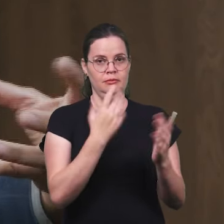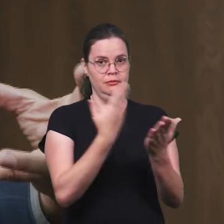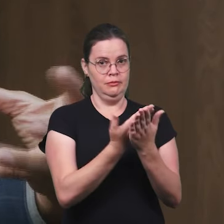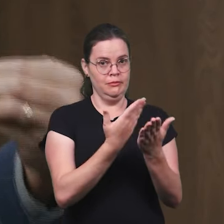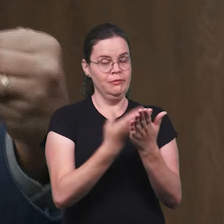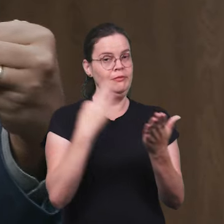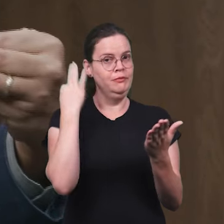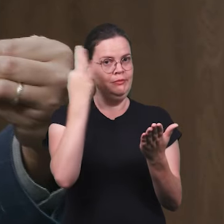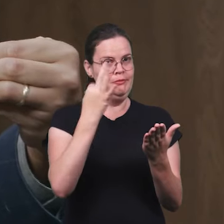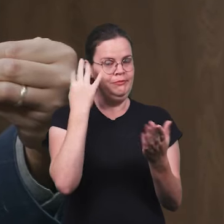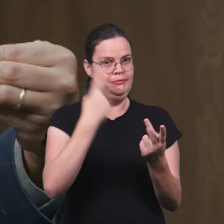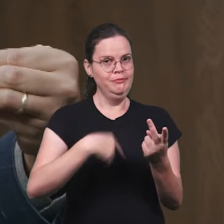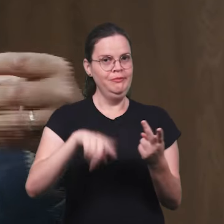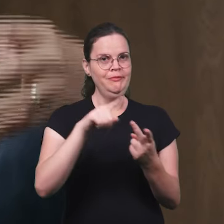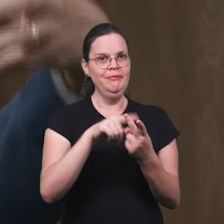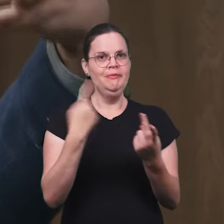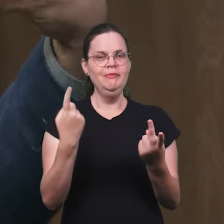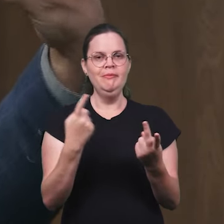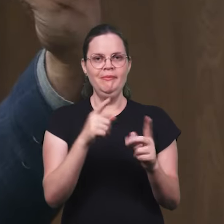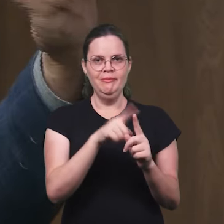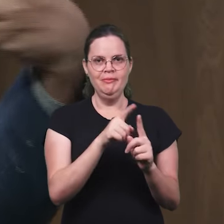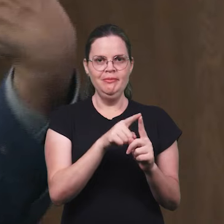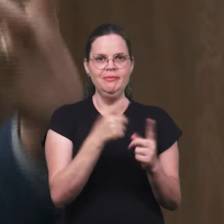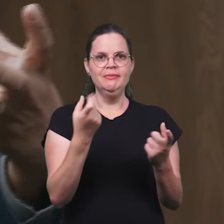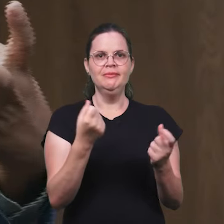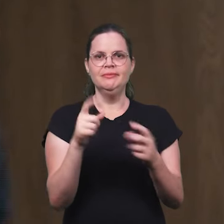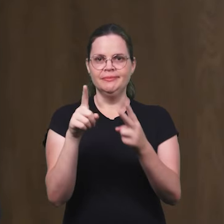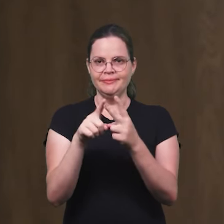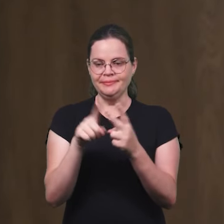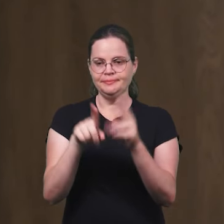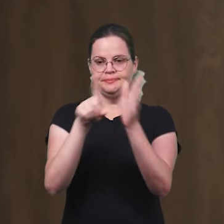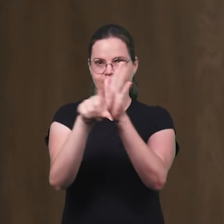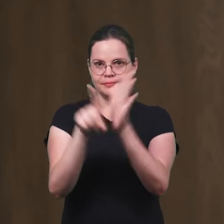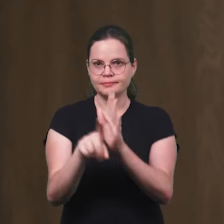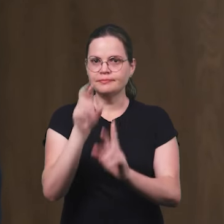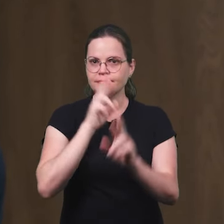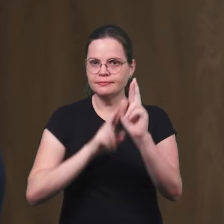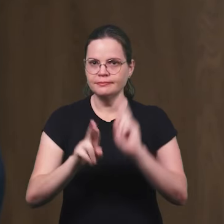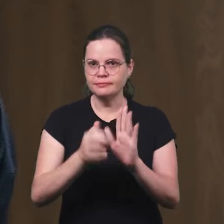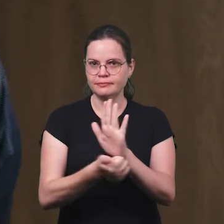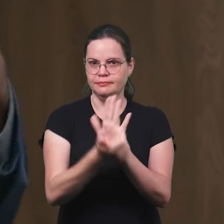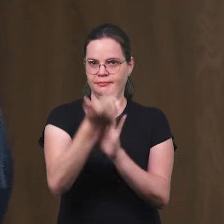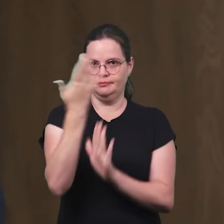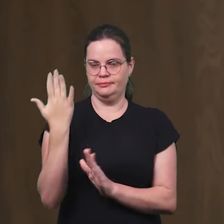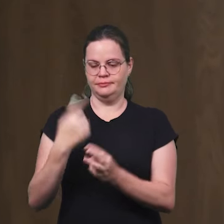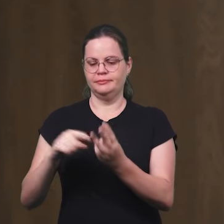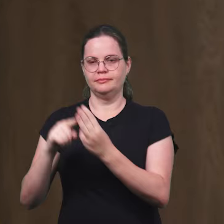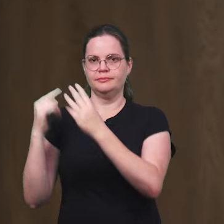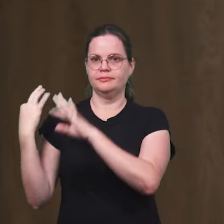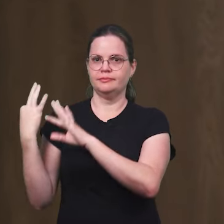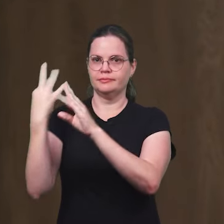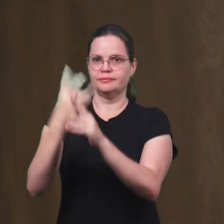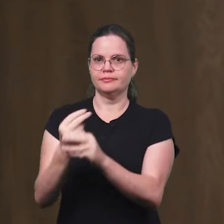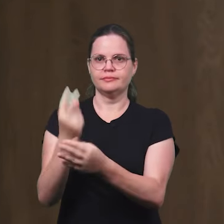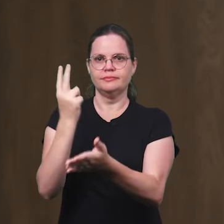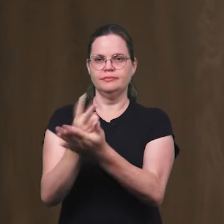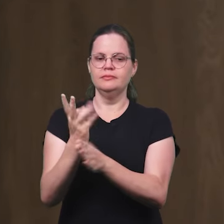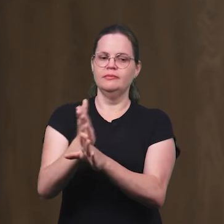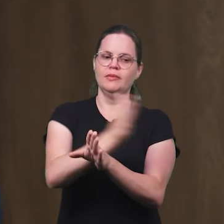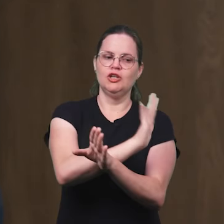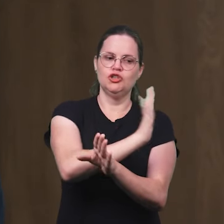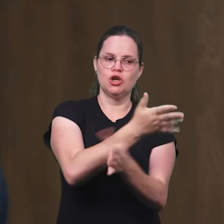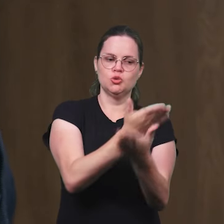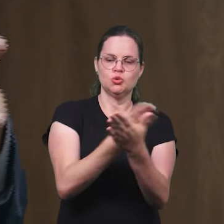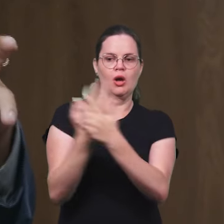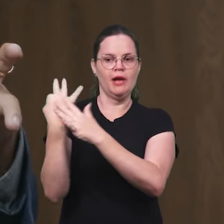Estudar a teoria, você possa fazer muitas questões e você revise frequentemente o que você